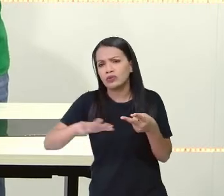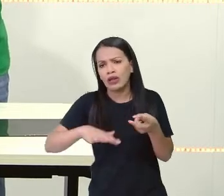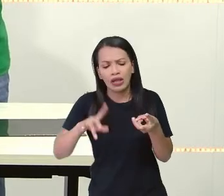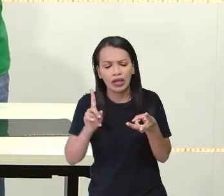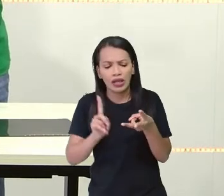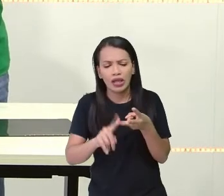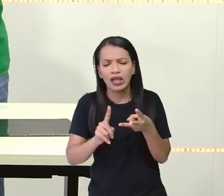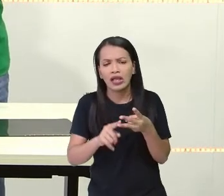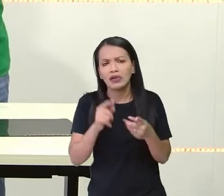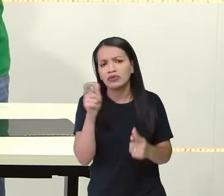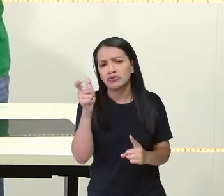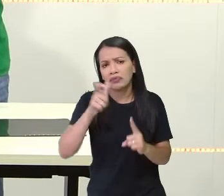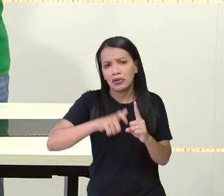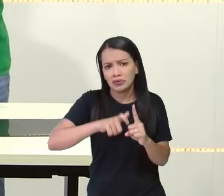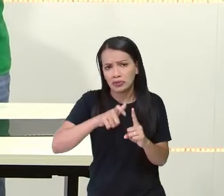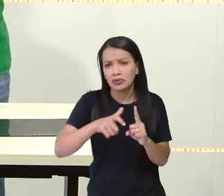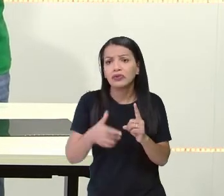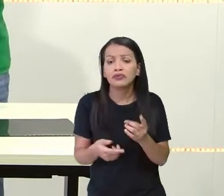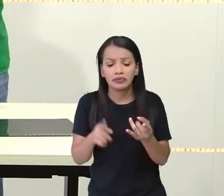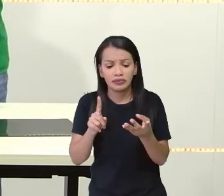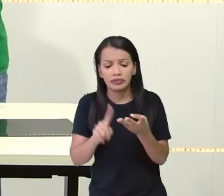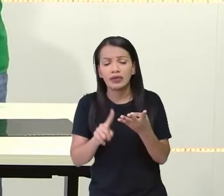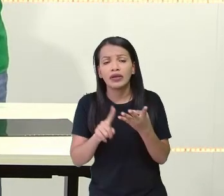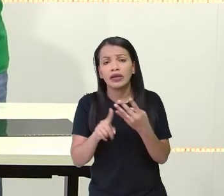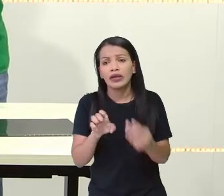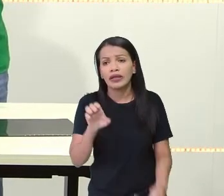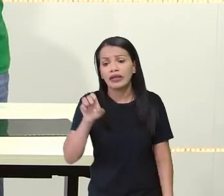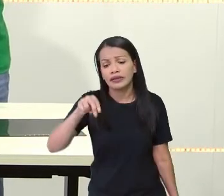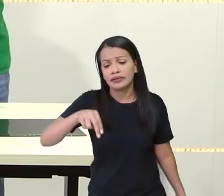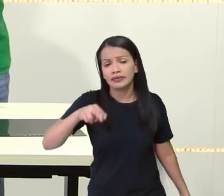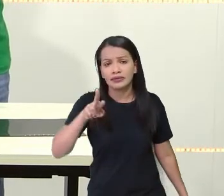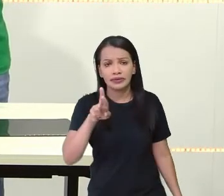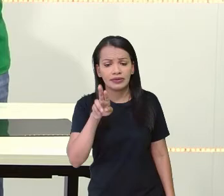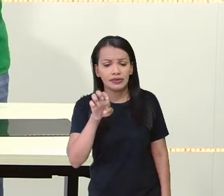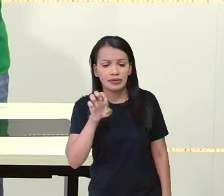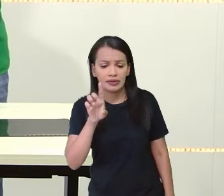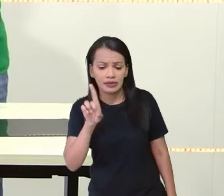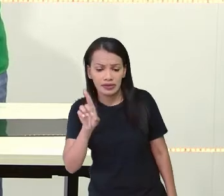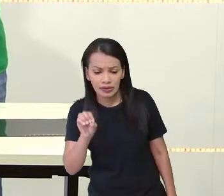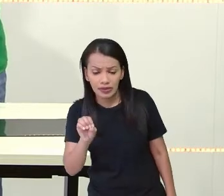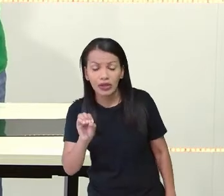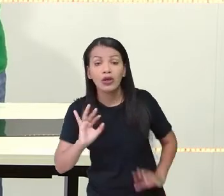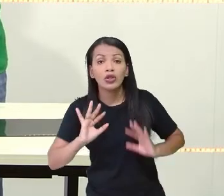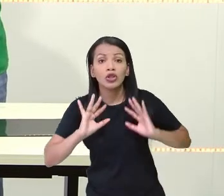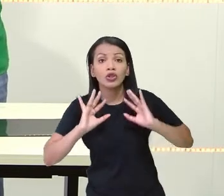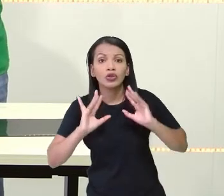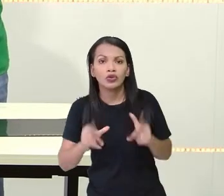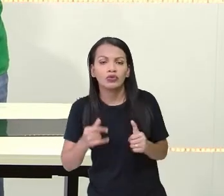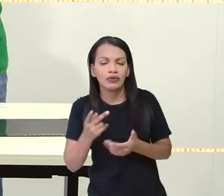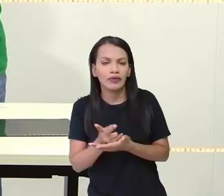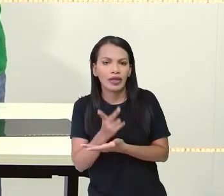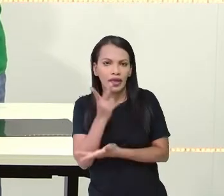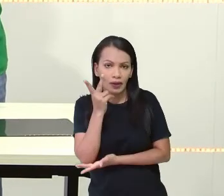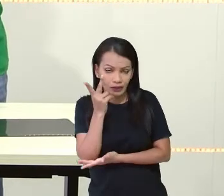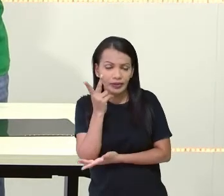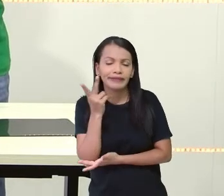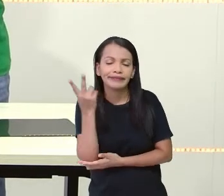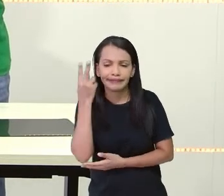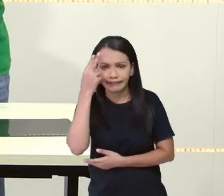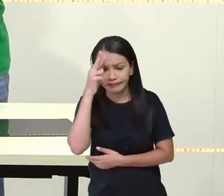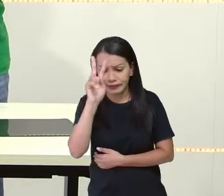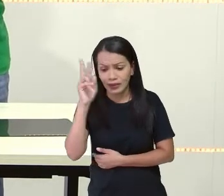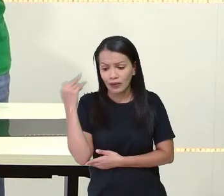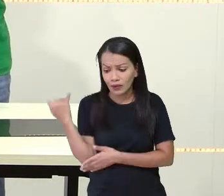os personagens, tá? E o enredo, que é o quê? Tudo que acontece na história desde o começo, tá?